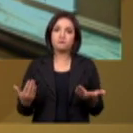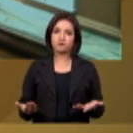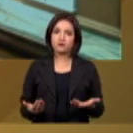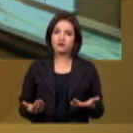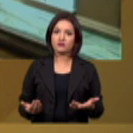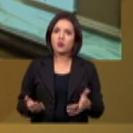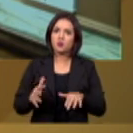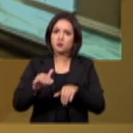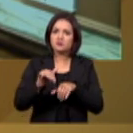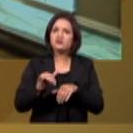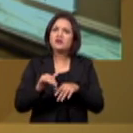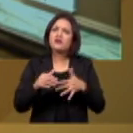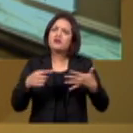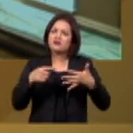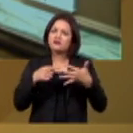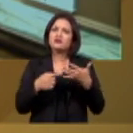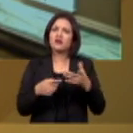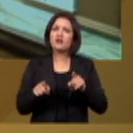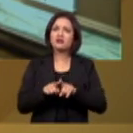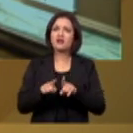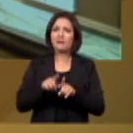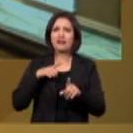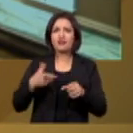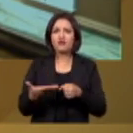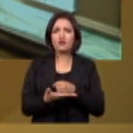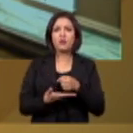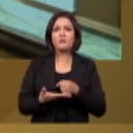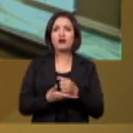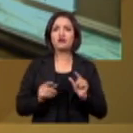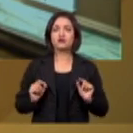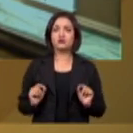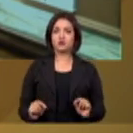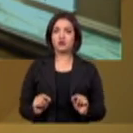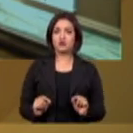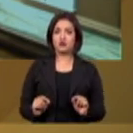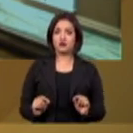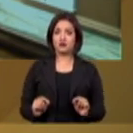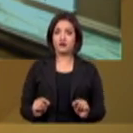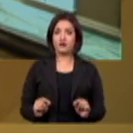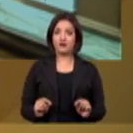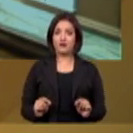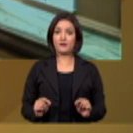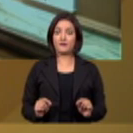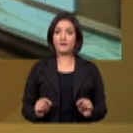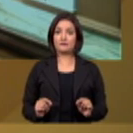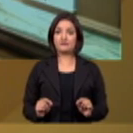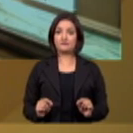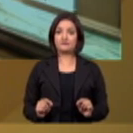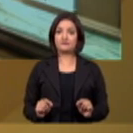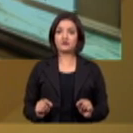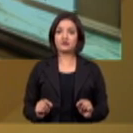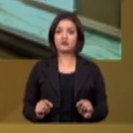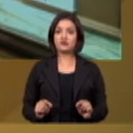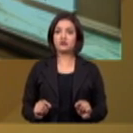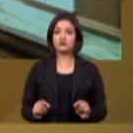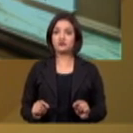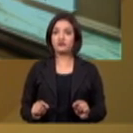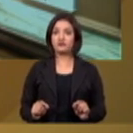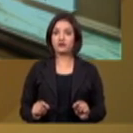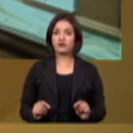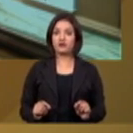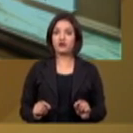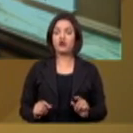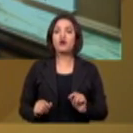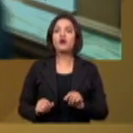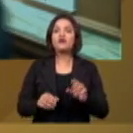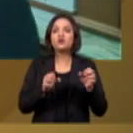joão também bazar da pele penetrado a teoria dos poderes do